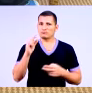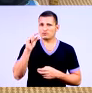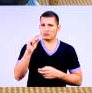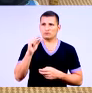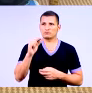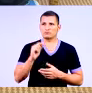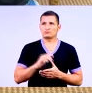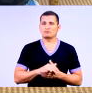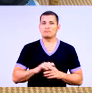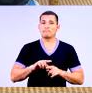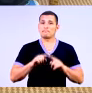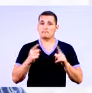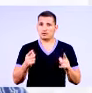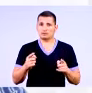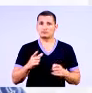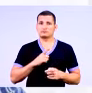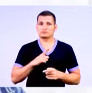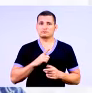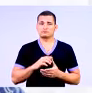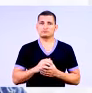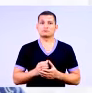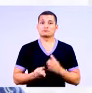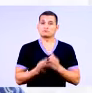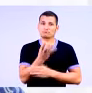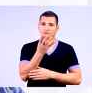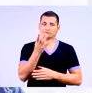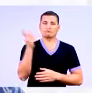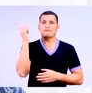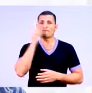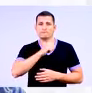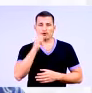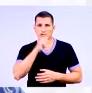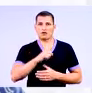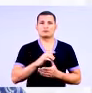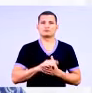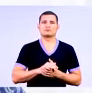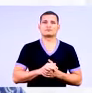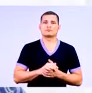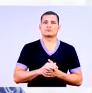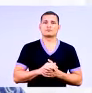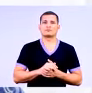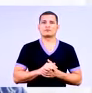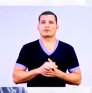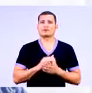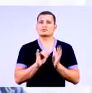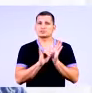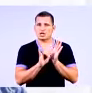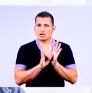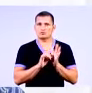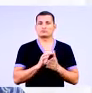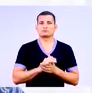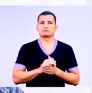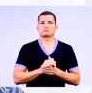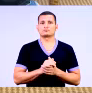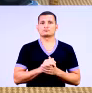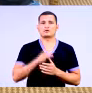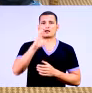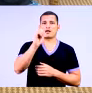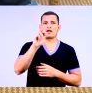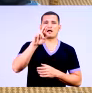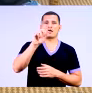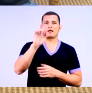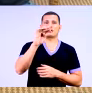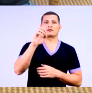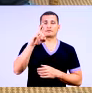vezes revelam grandes falhas de atitude, grandes falhas de comportamento, grandes falhas de caráter. Né? A segunda